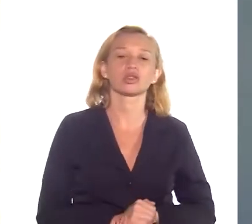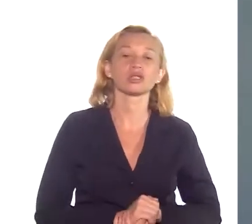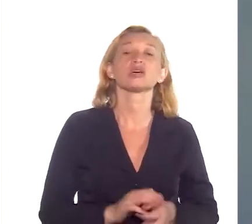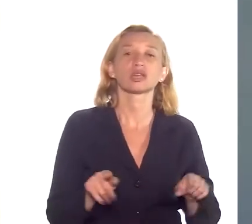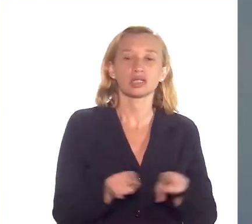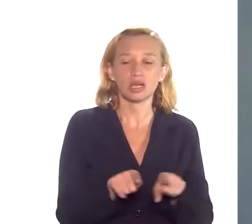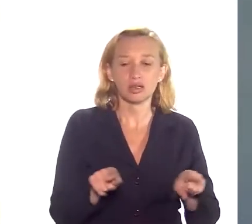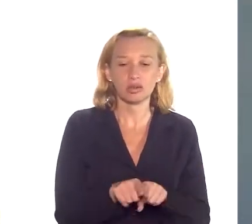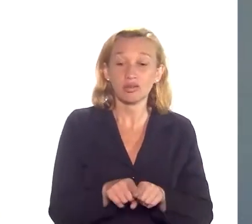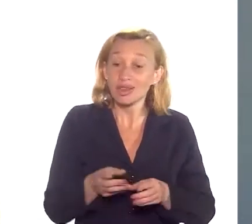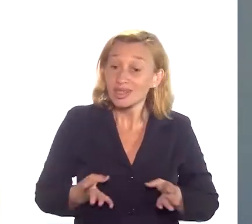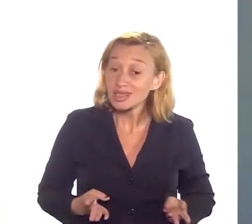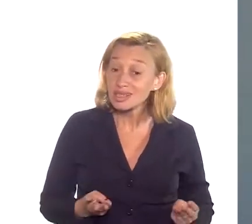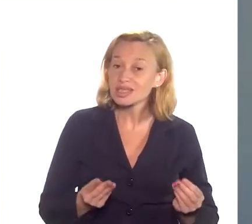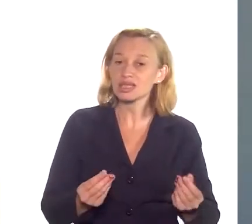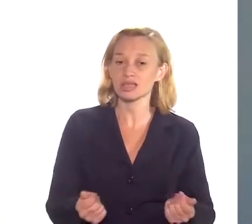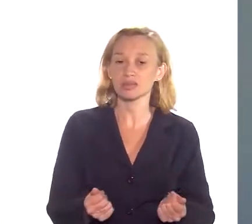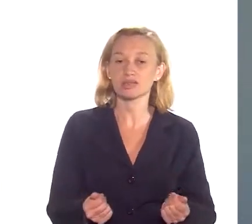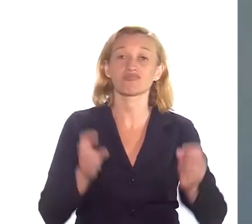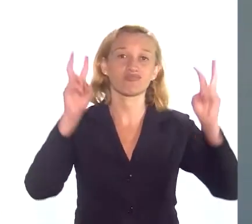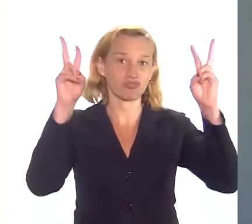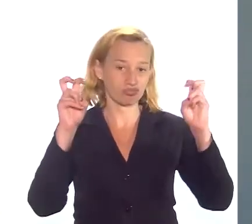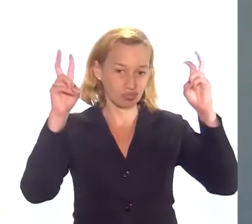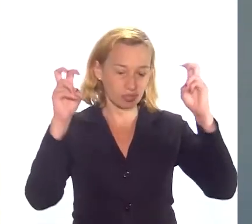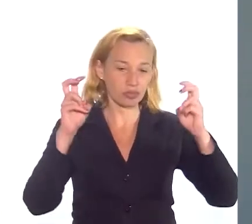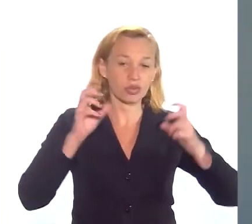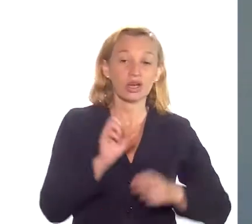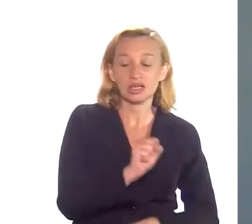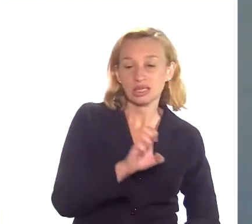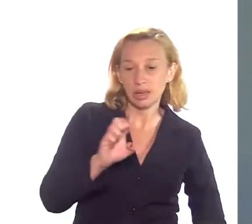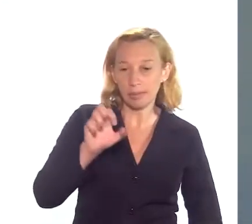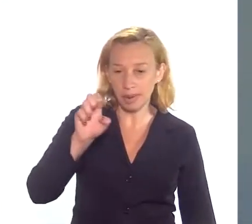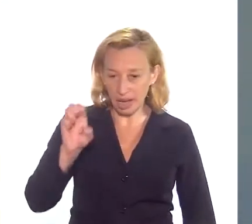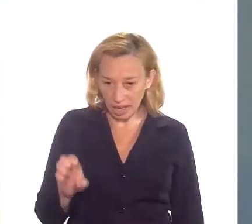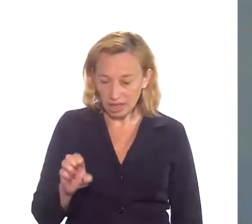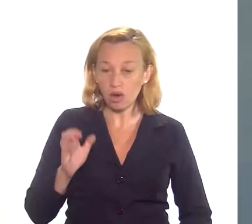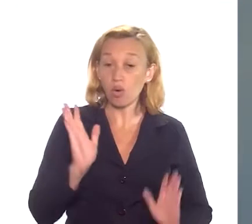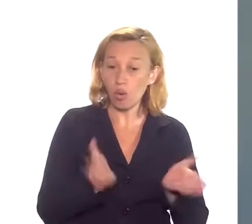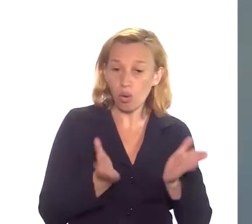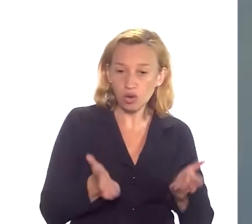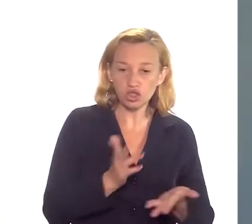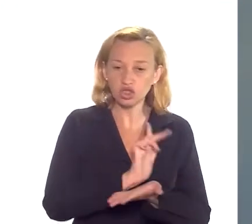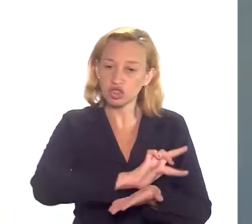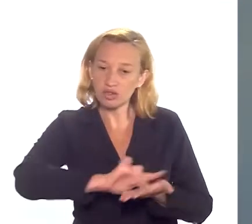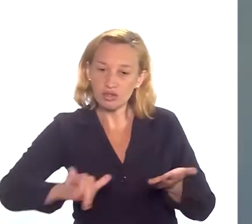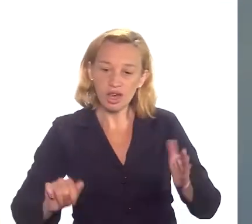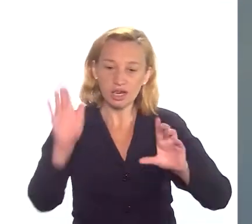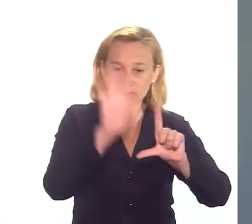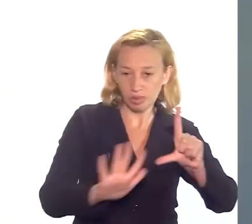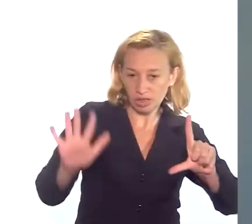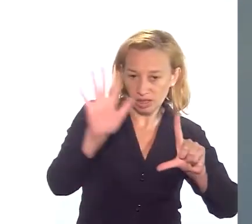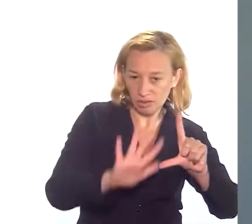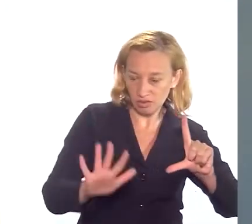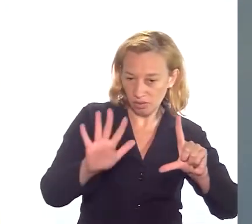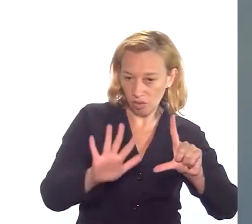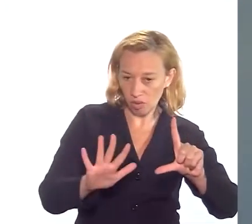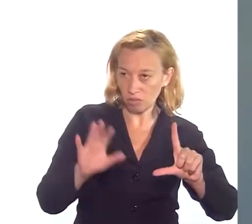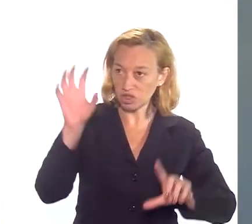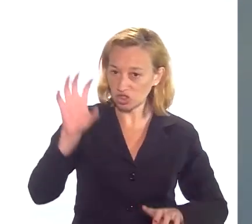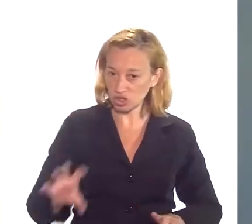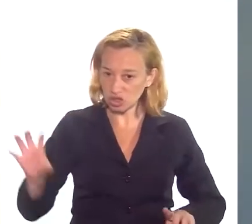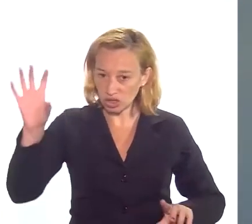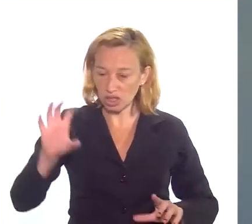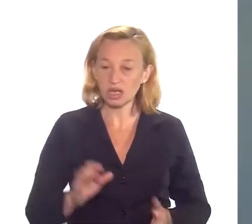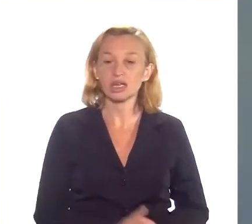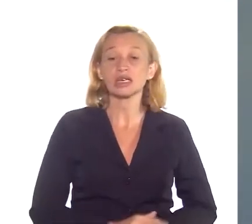políticas públicas, né? Voltadas também à sensibilização para essa temática. Então, o Sebrae hoje tem uma série de plataformas